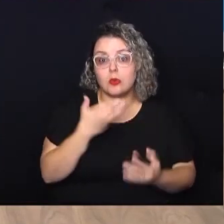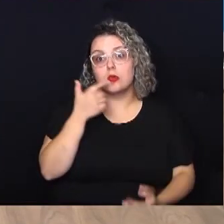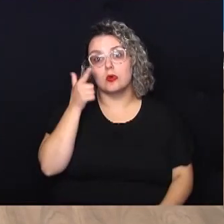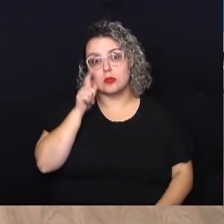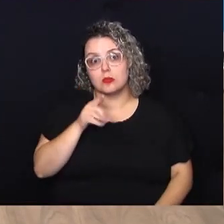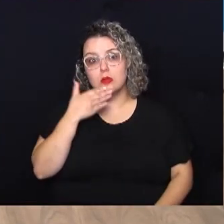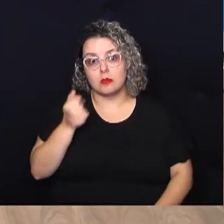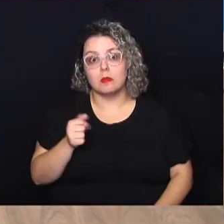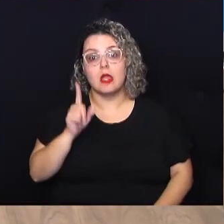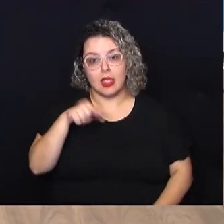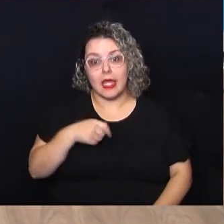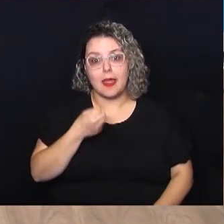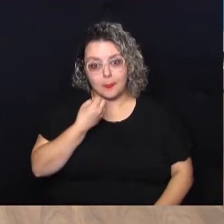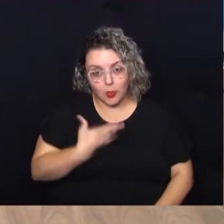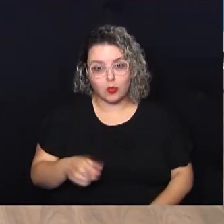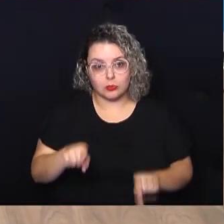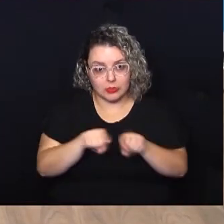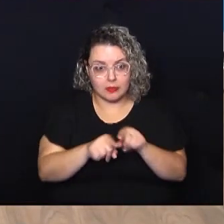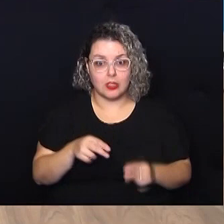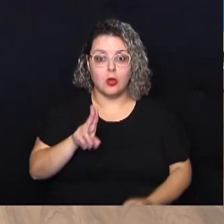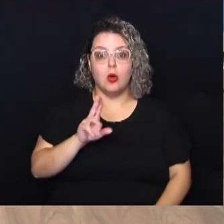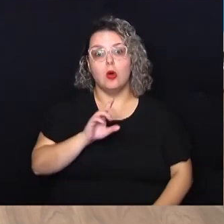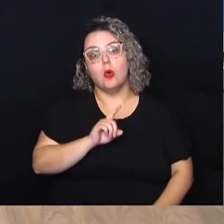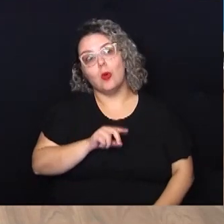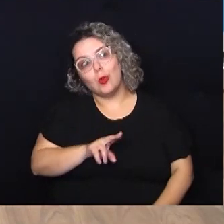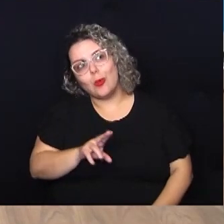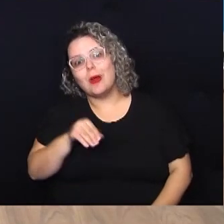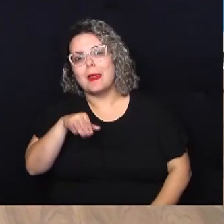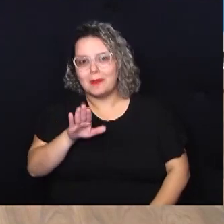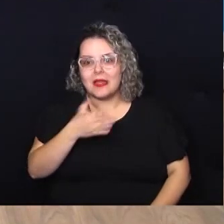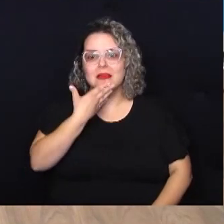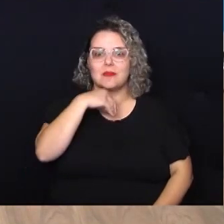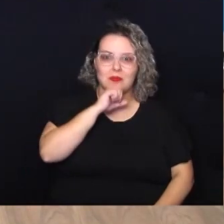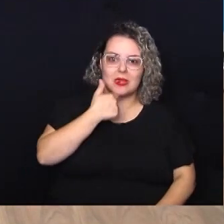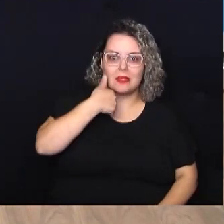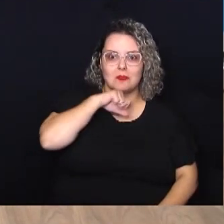é válido também? Ou essa questão é mais para pai e mãe?